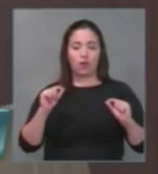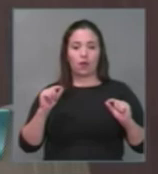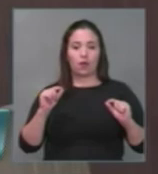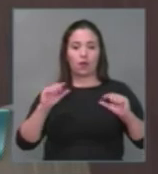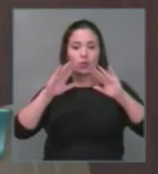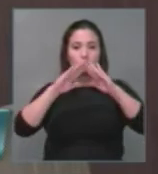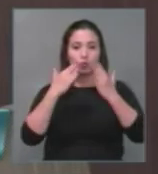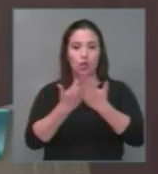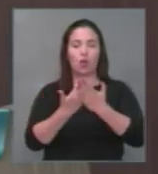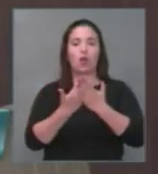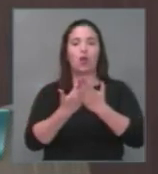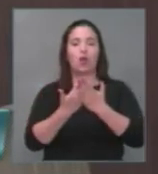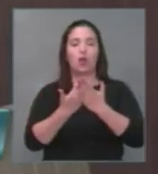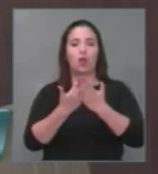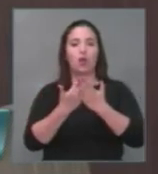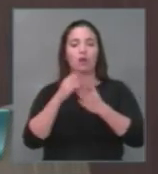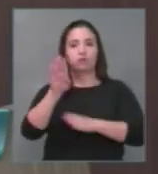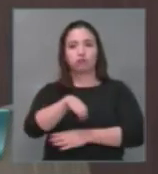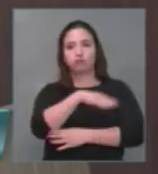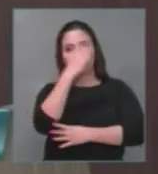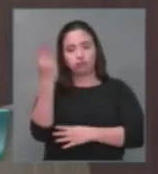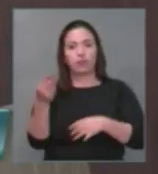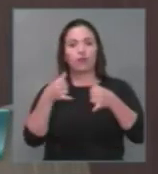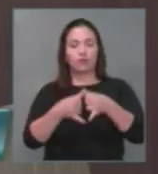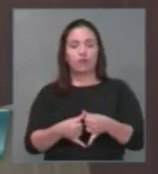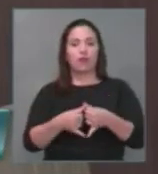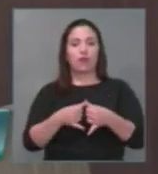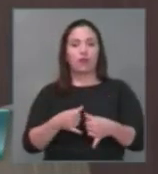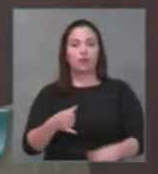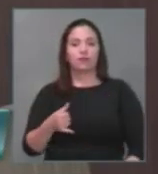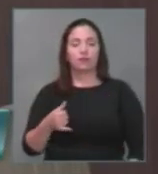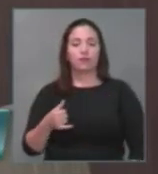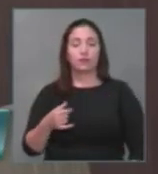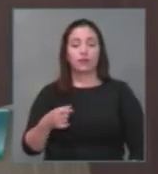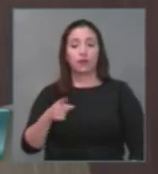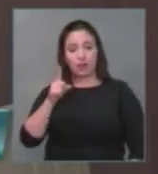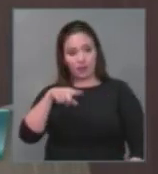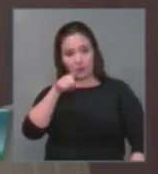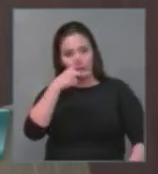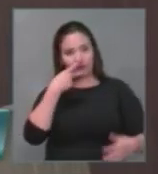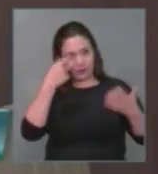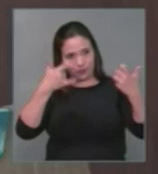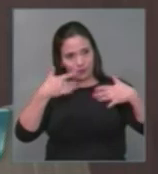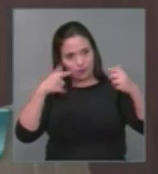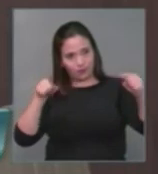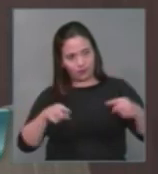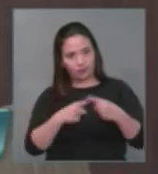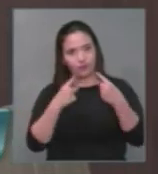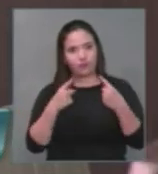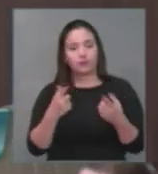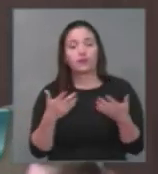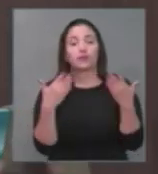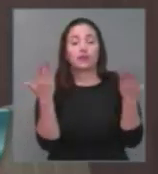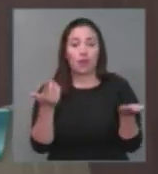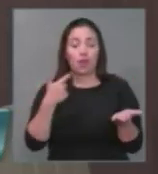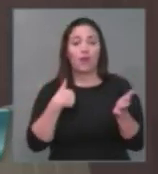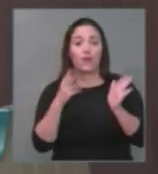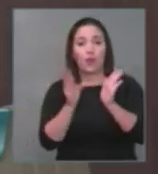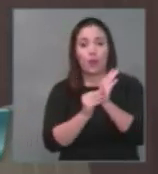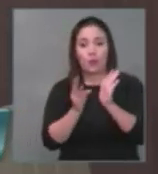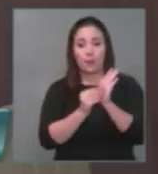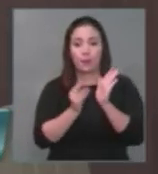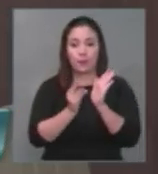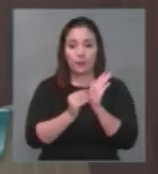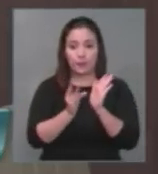pré-escola, compreendendo esta ação como primordial para a superação do extrema pobreza. Justamente o que Vossa Excelência acabou de falar. E com a emenda que nós fizemos agora, né, que será